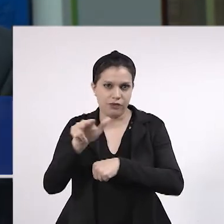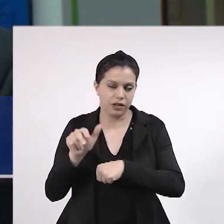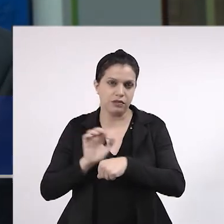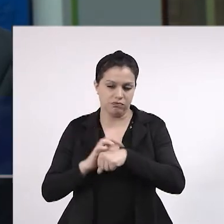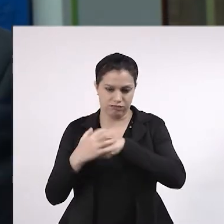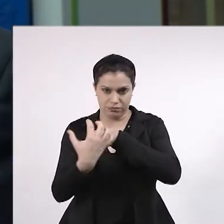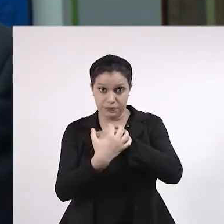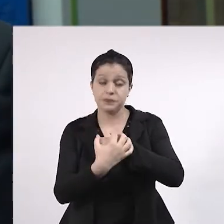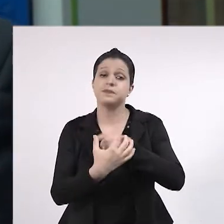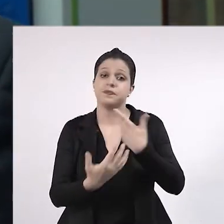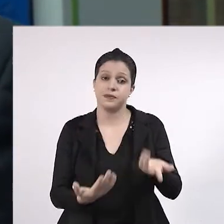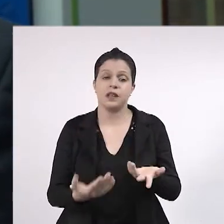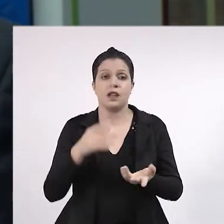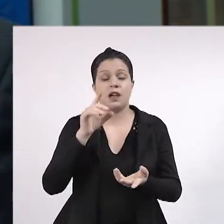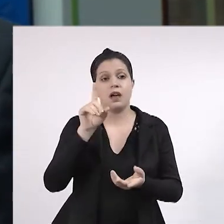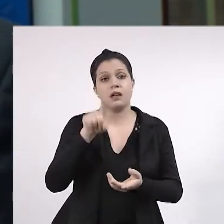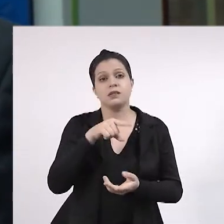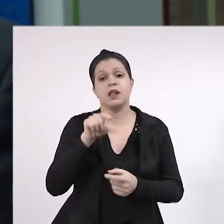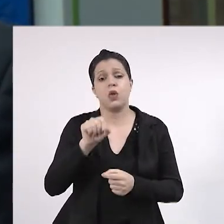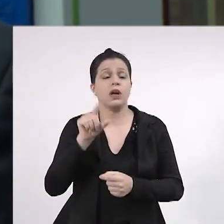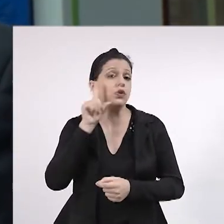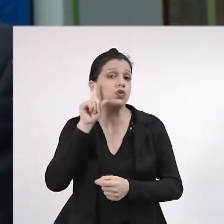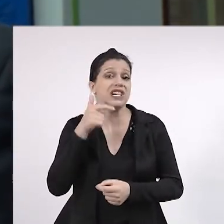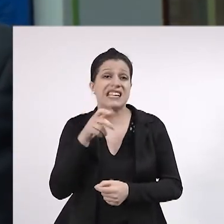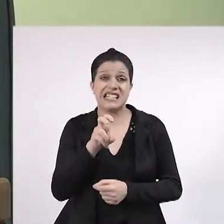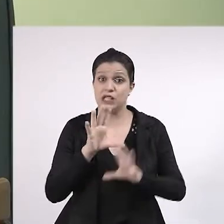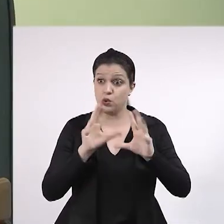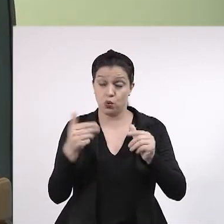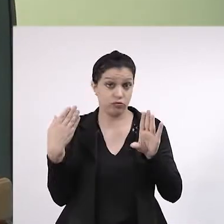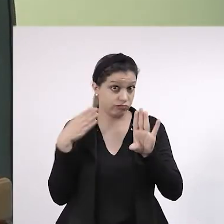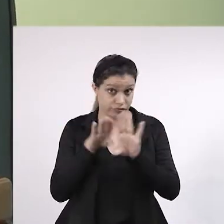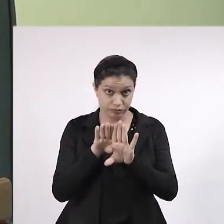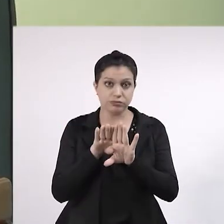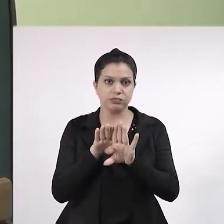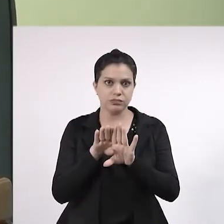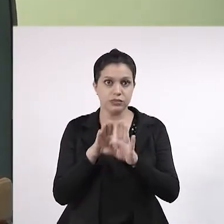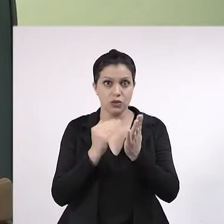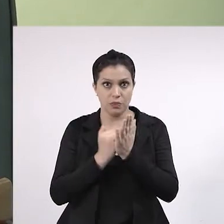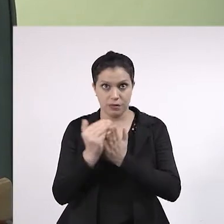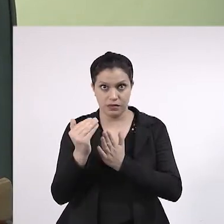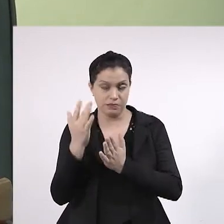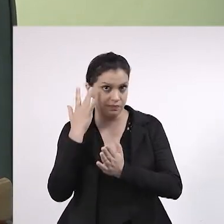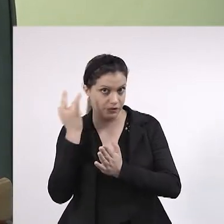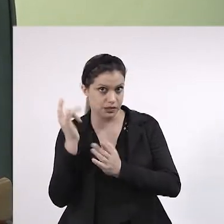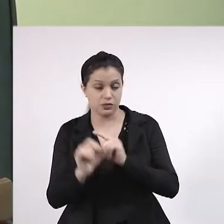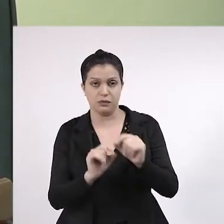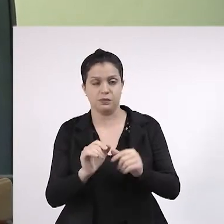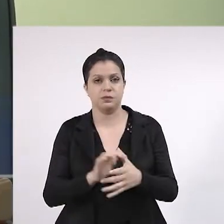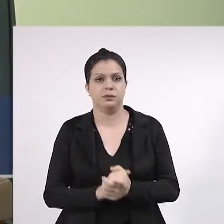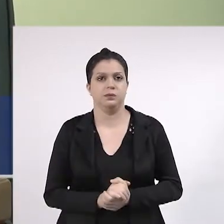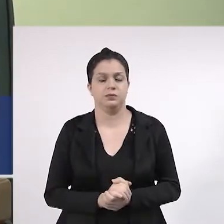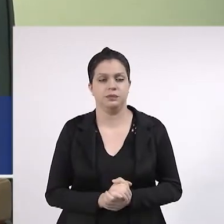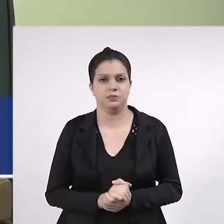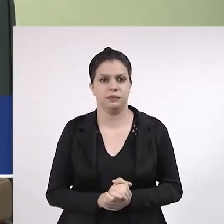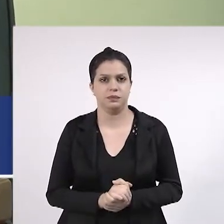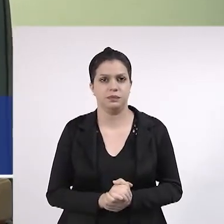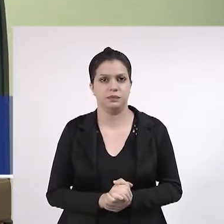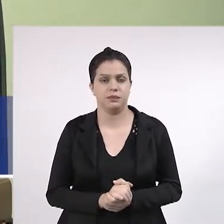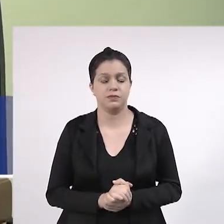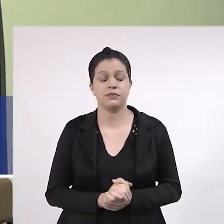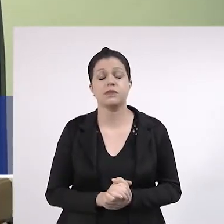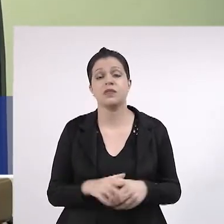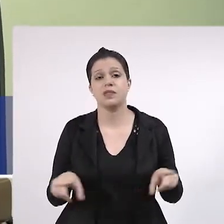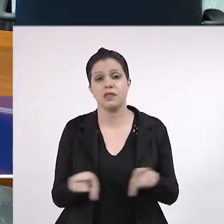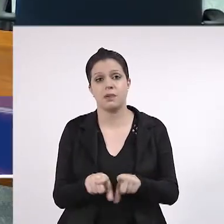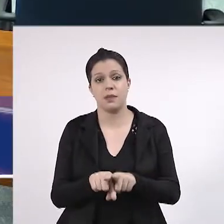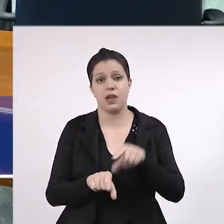do coronavírus. Suspenso por 15 dias, consequentemente toda a Assembleia fechada a partir de hoje